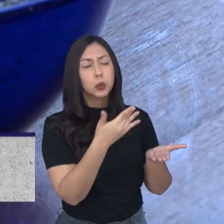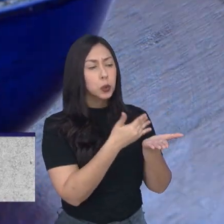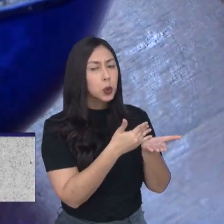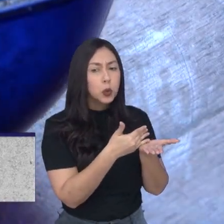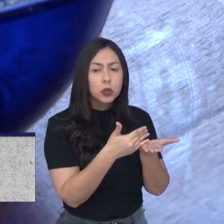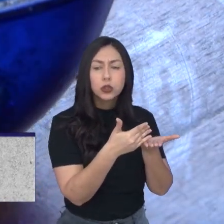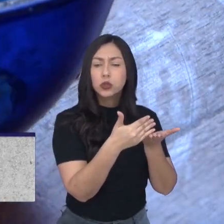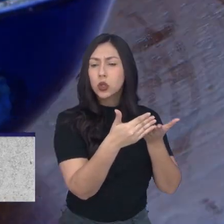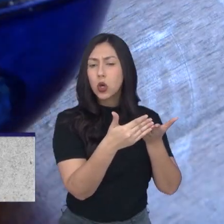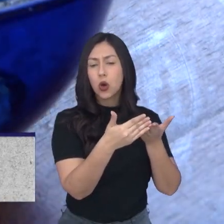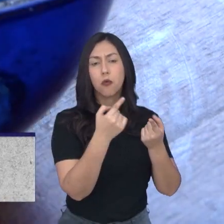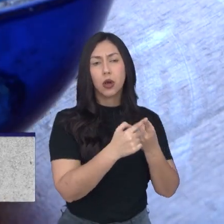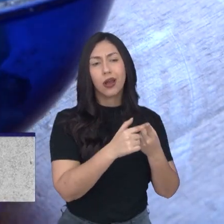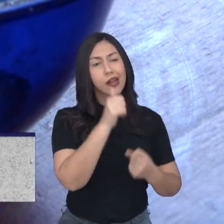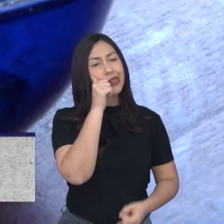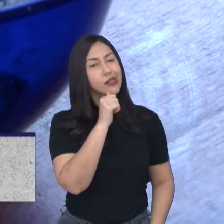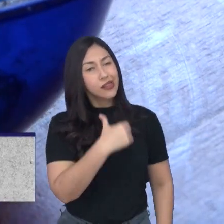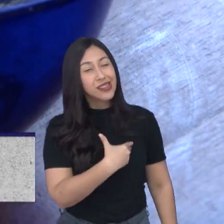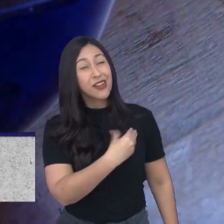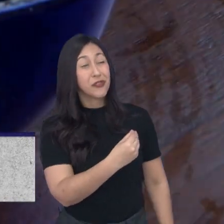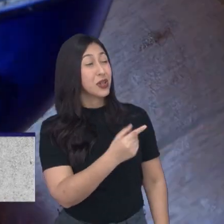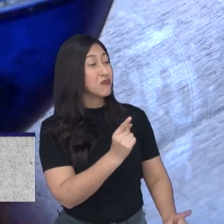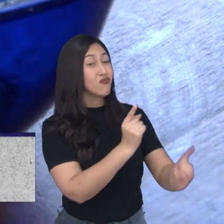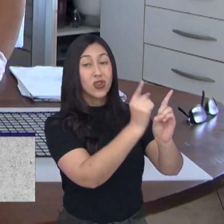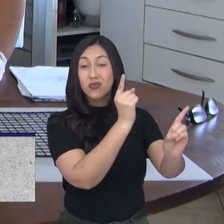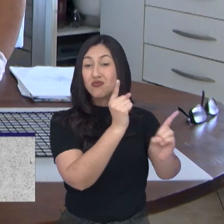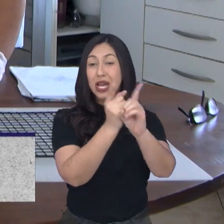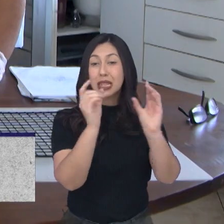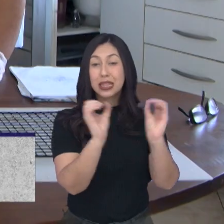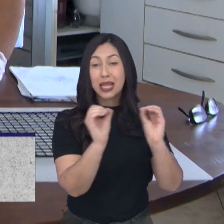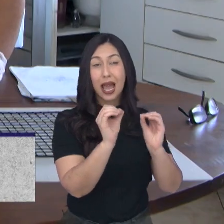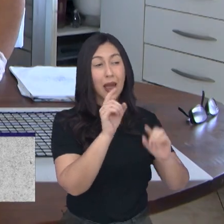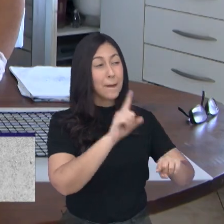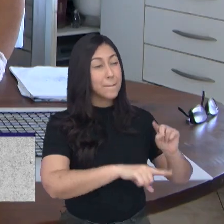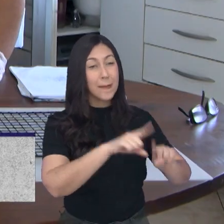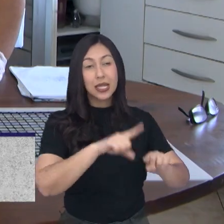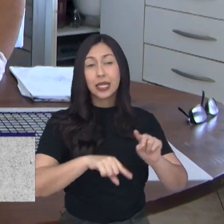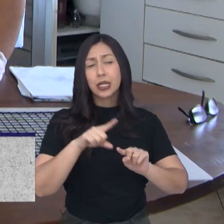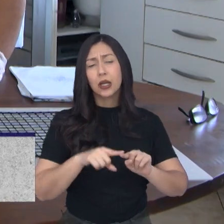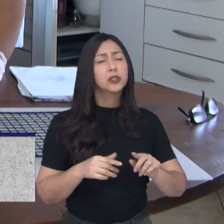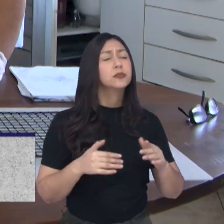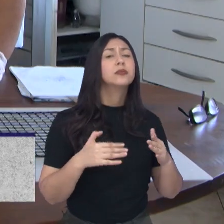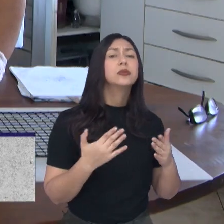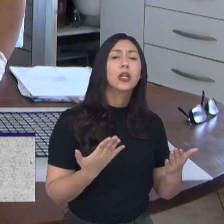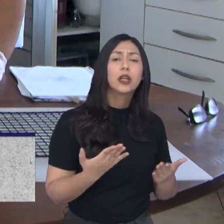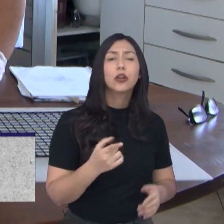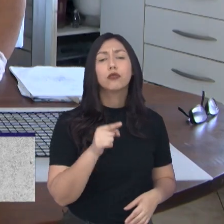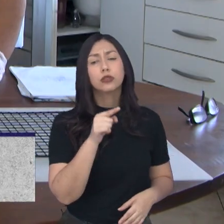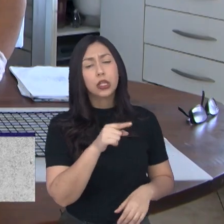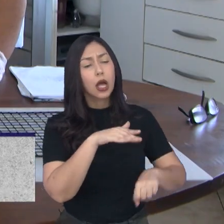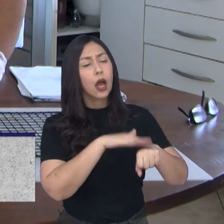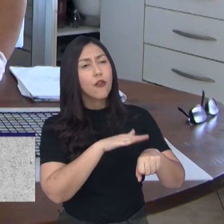mexer com isso por conta da sua filha, né? Isso. Que tinha dificuldade de achar... os produtos no mercado. Aí você tem exposto, você tem